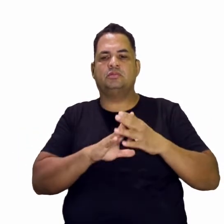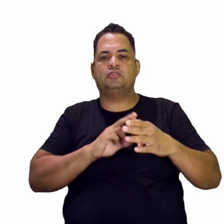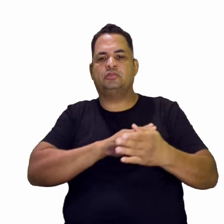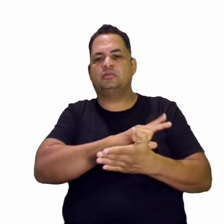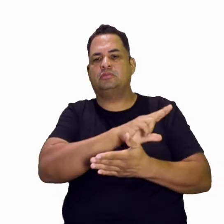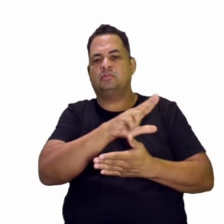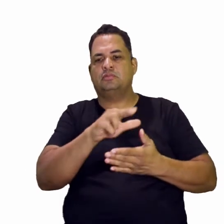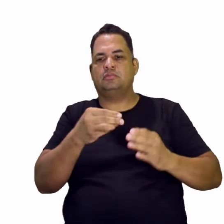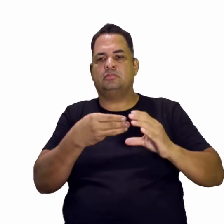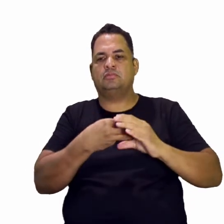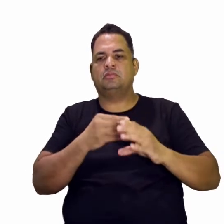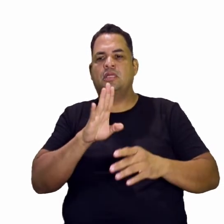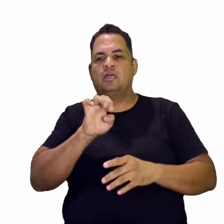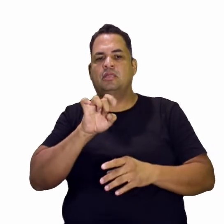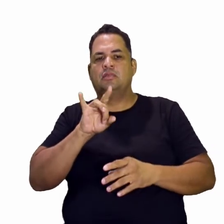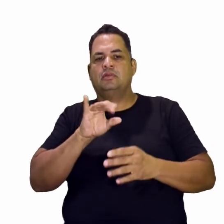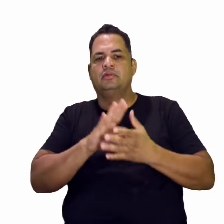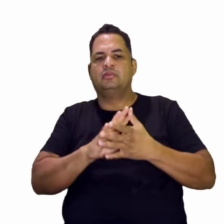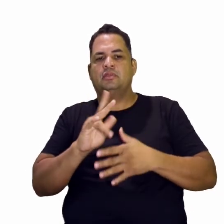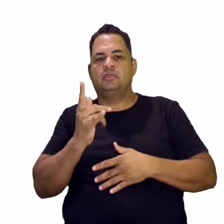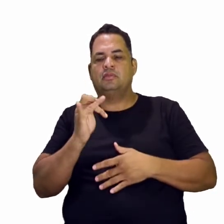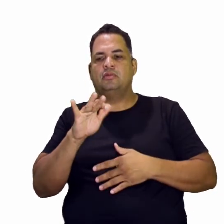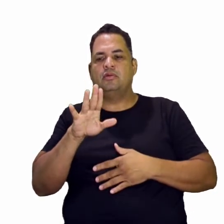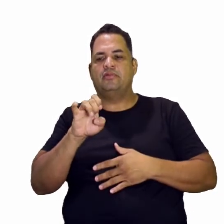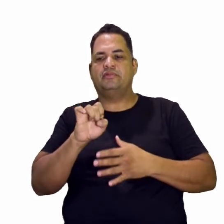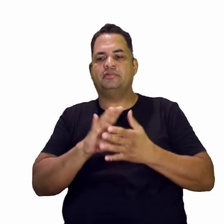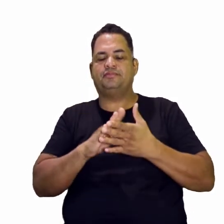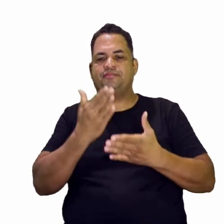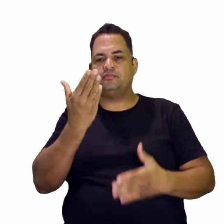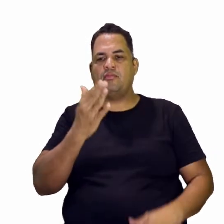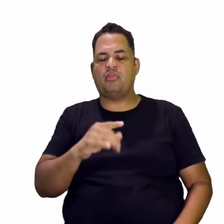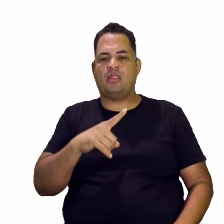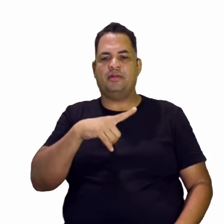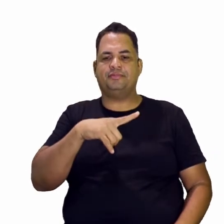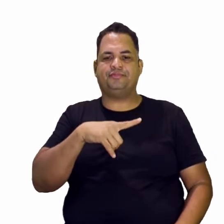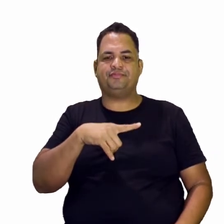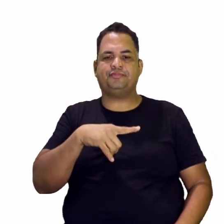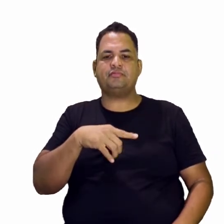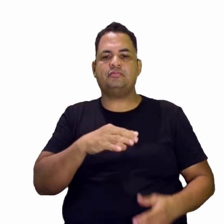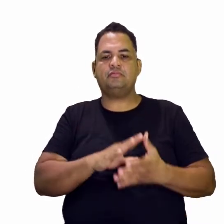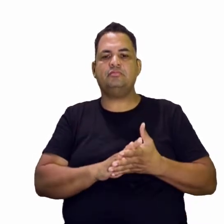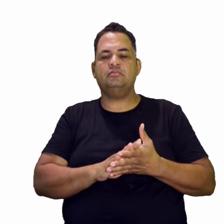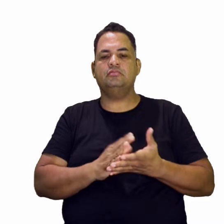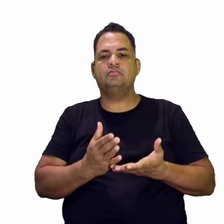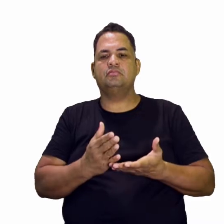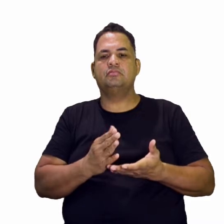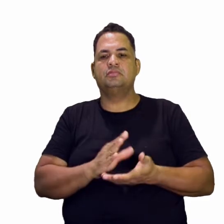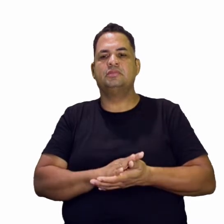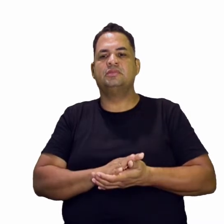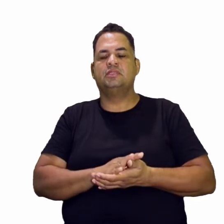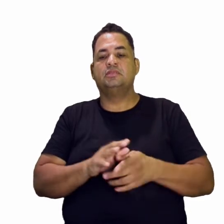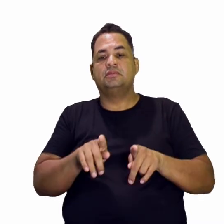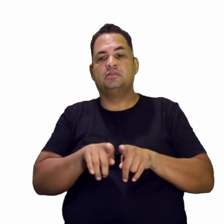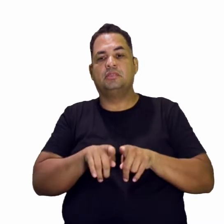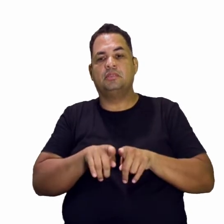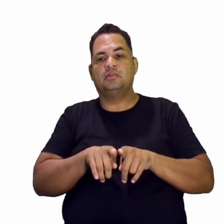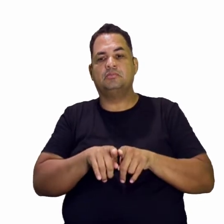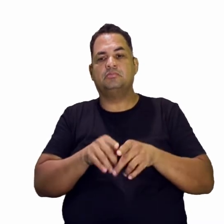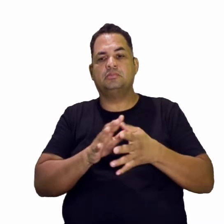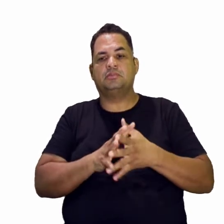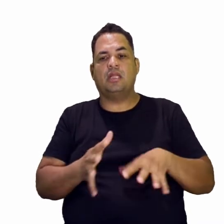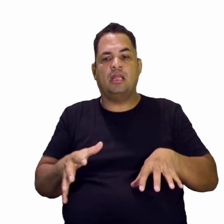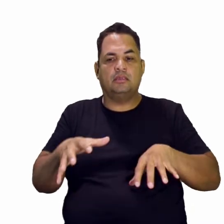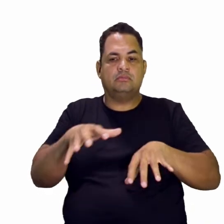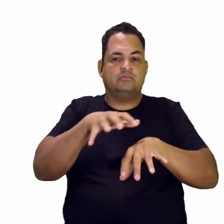pluricelulares, autótrofos e heterótrofos. Lá nos moneras, a gente vai ter também organismos autótrofos, que são